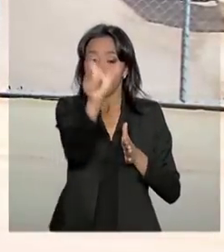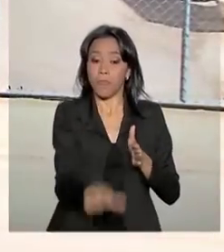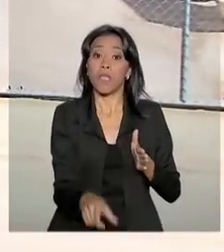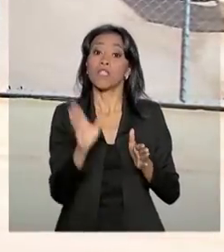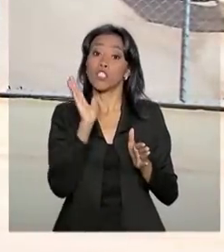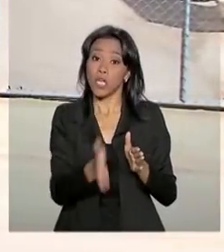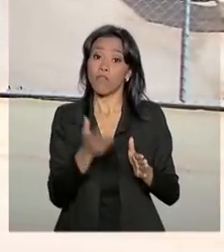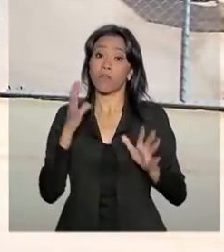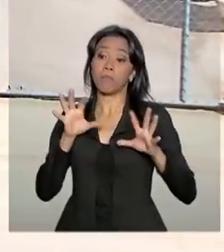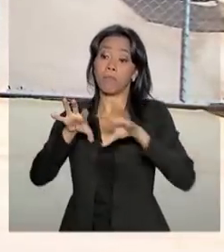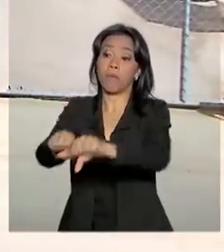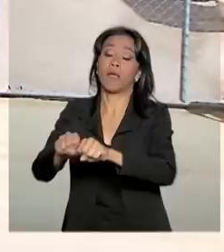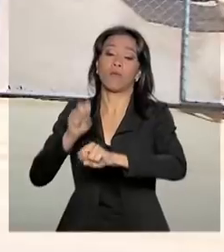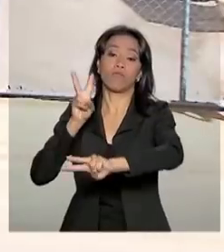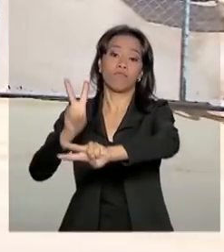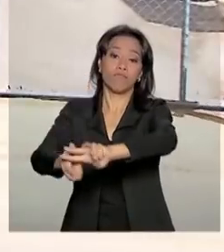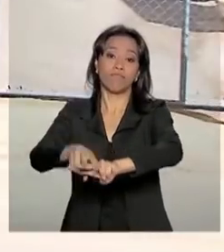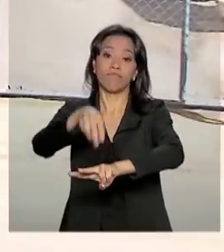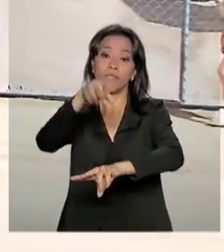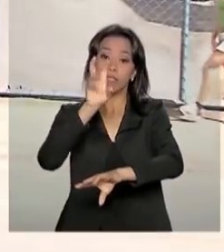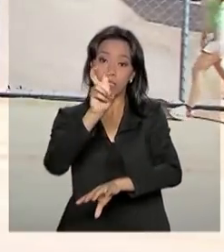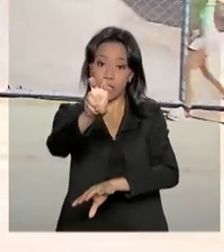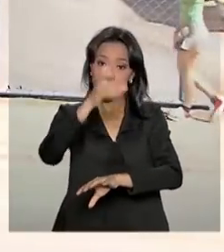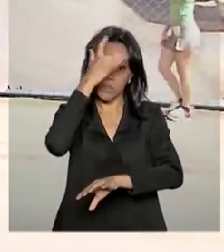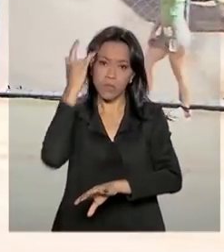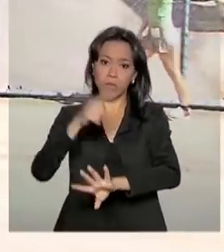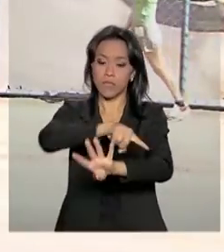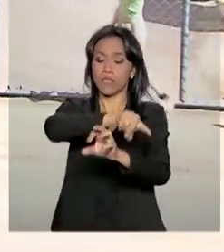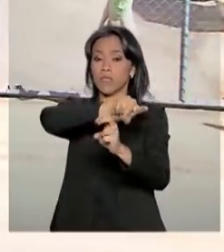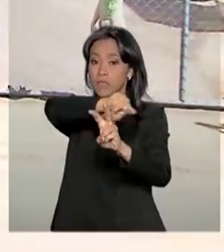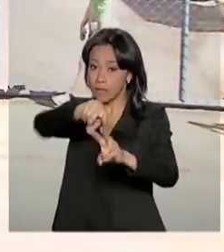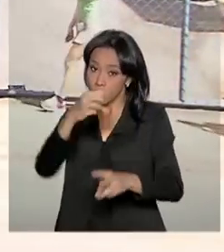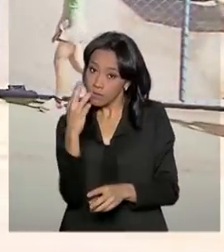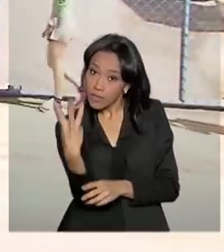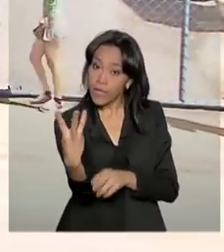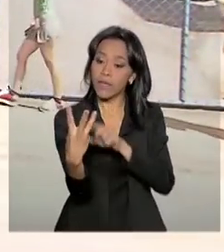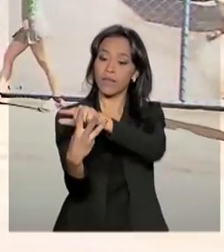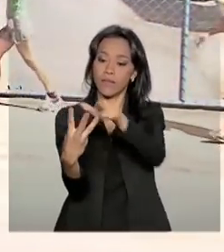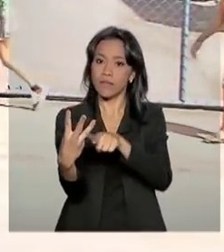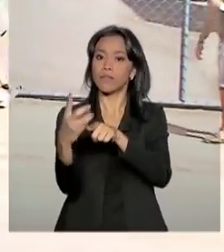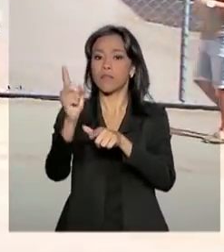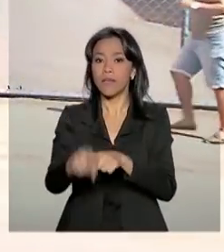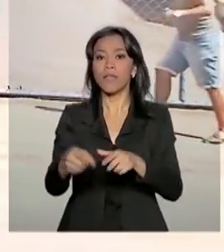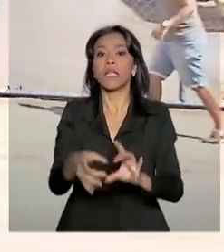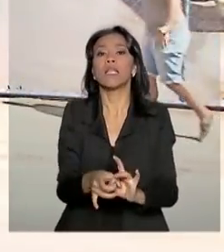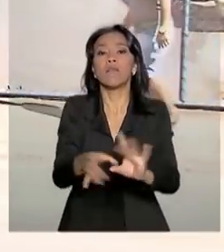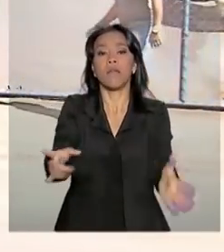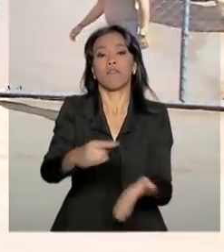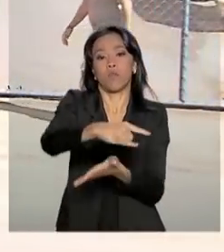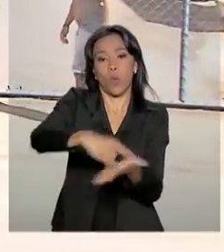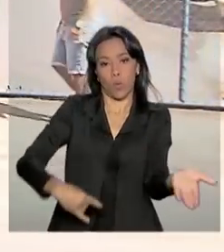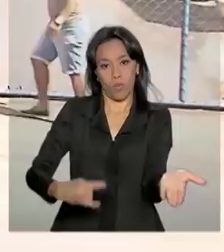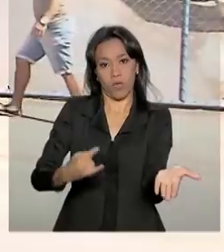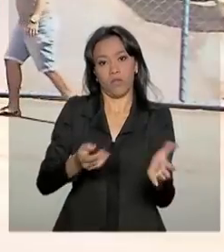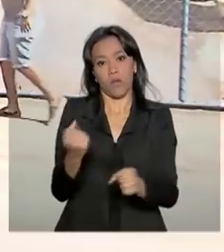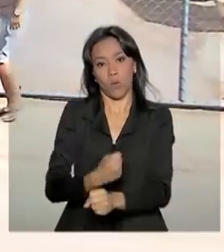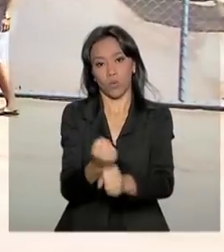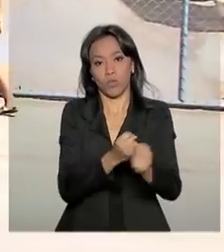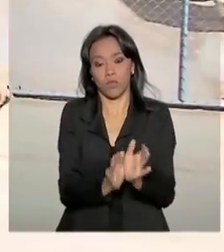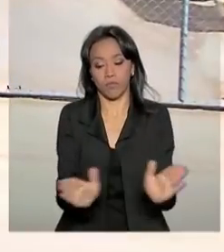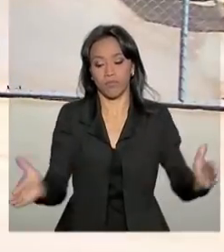5 pessoas a pedido do Ministério Público. 3 funcionários da Vale diretamente ligados ao trabalho de licenciamento da barragem do Feijão